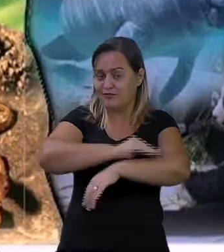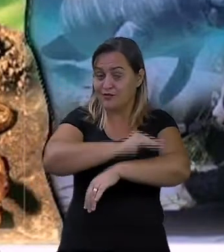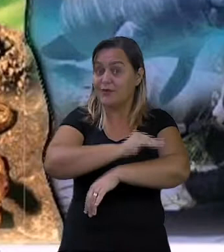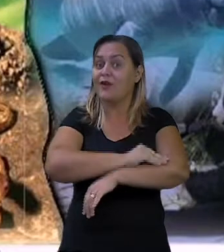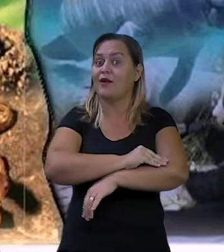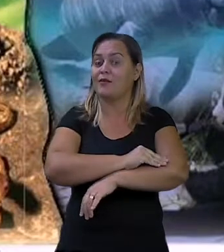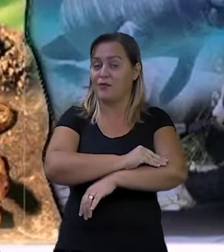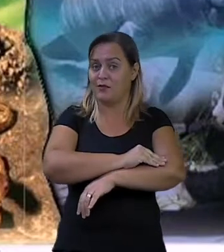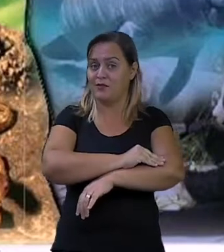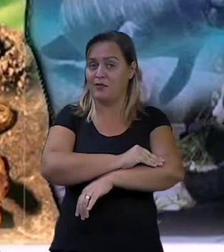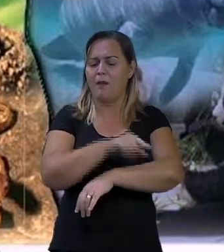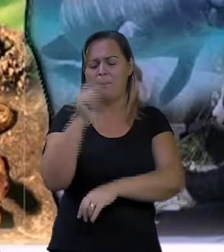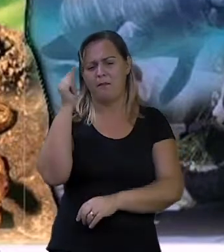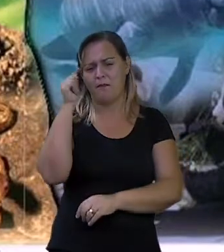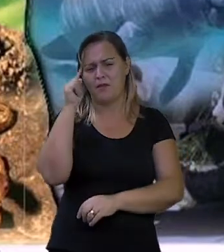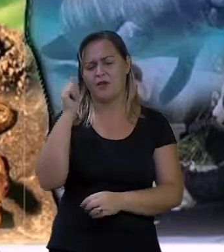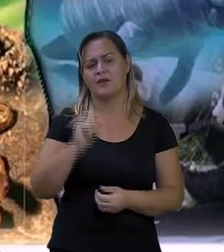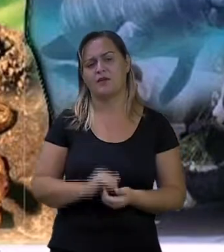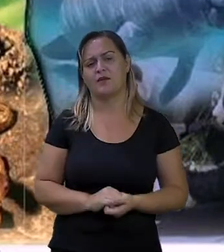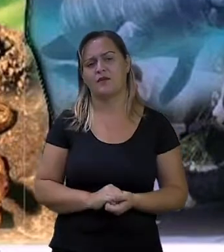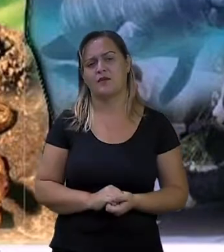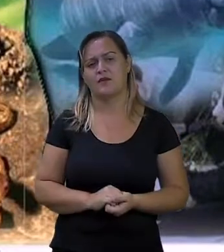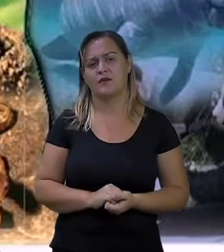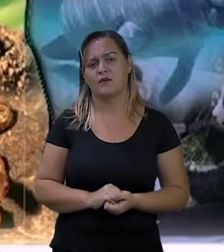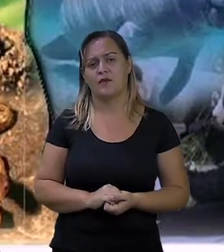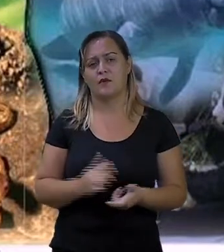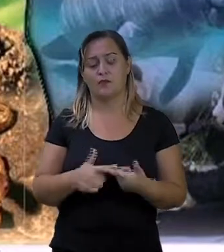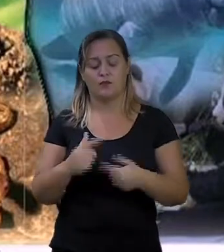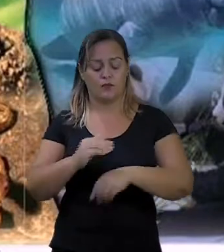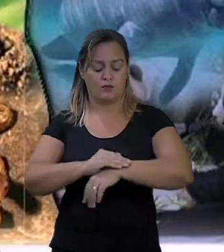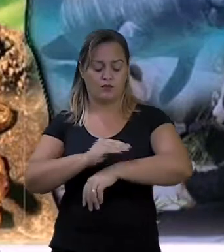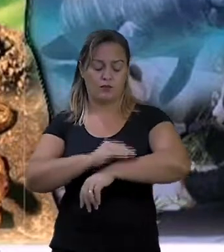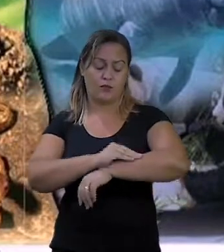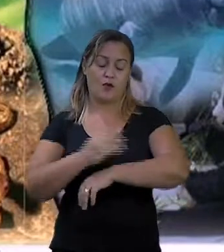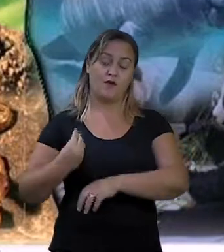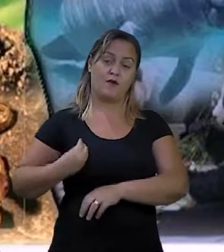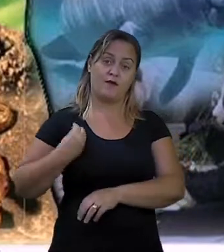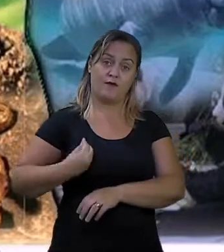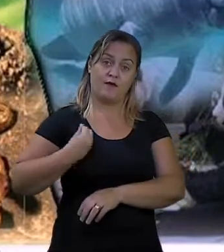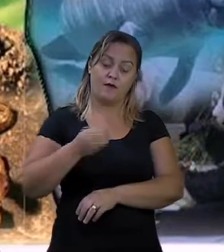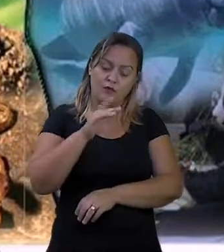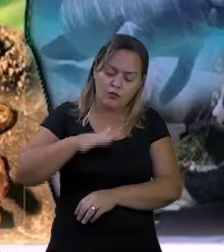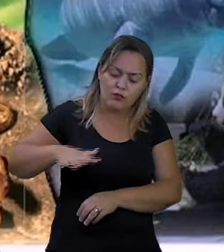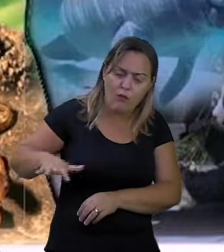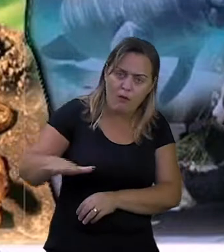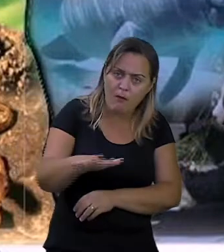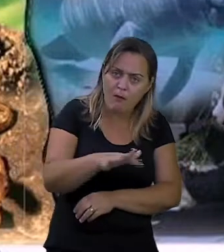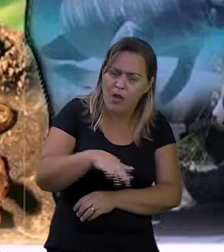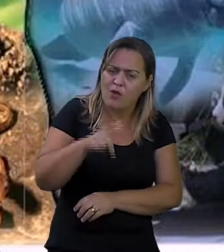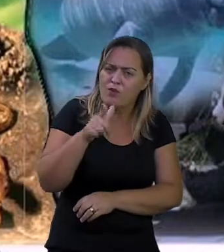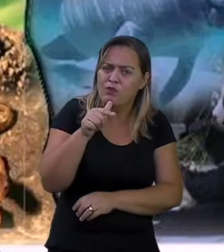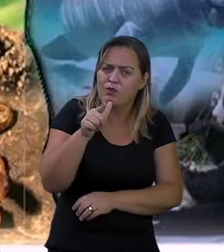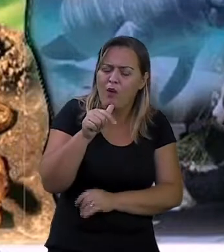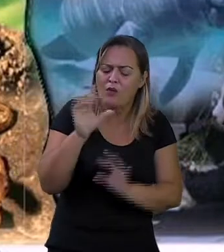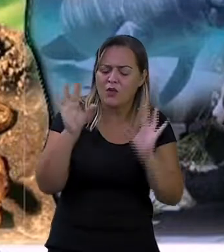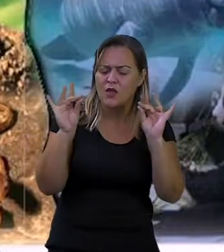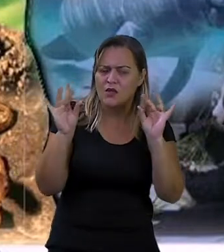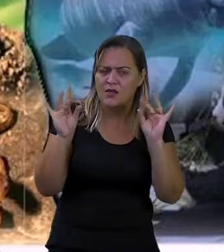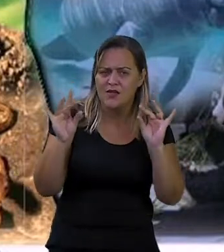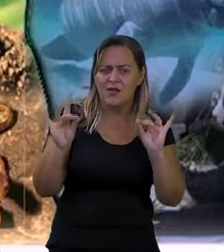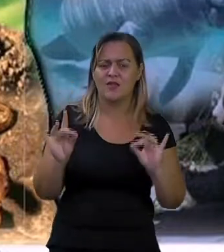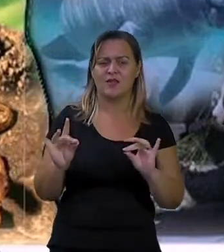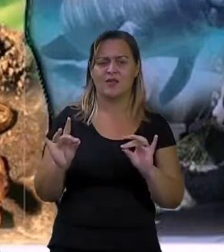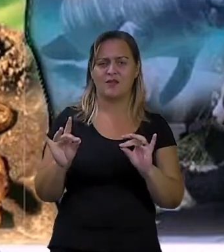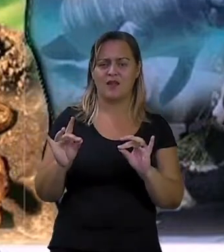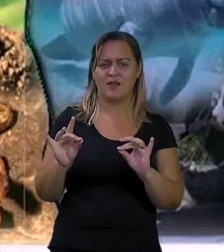salamandras. Por quê? Eles vivem em meio aquático, úmido, que vai